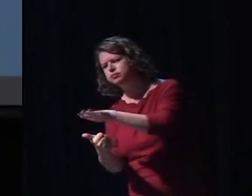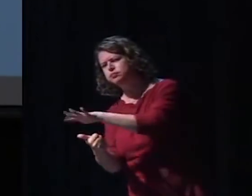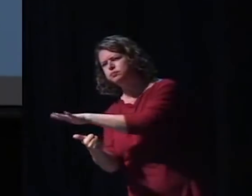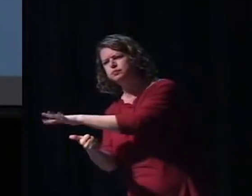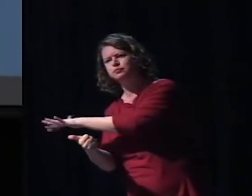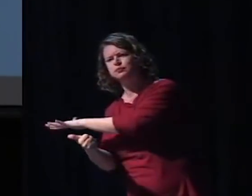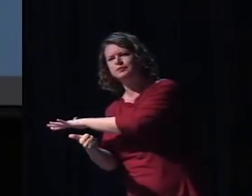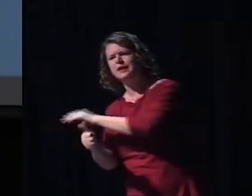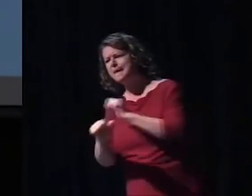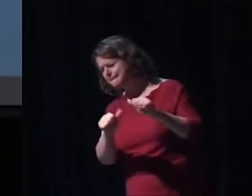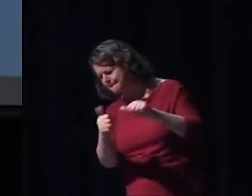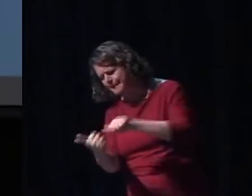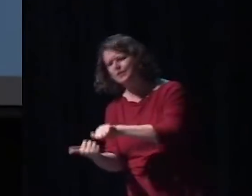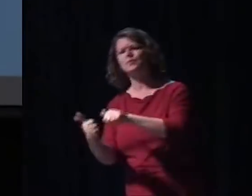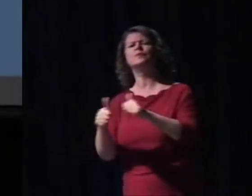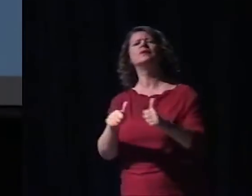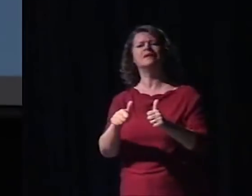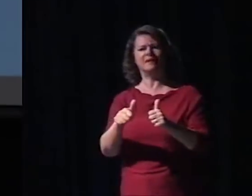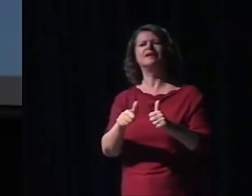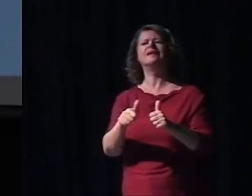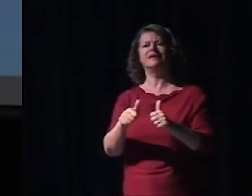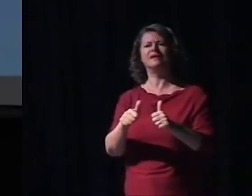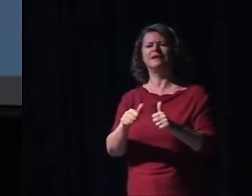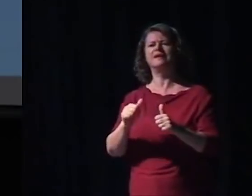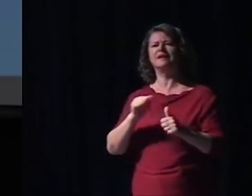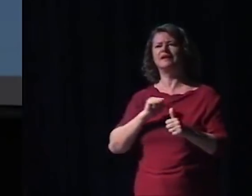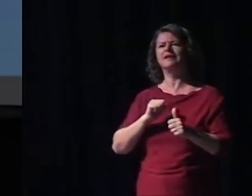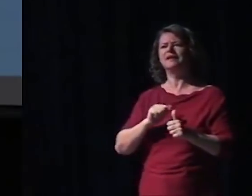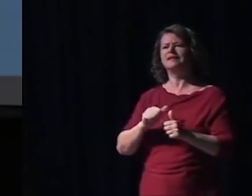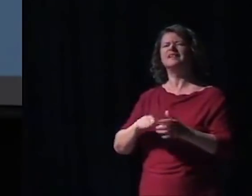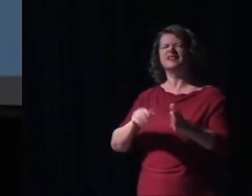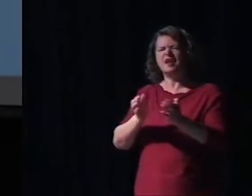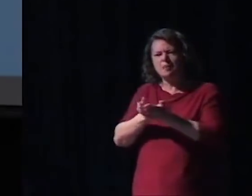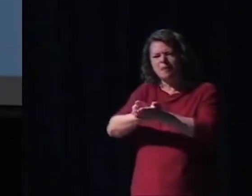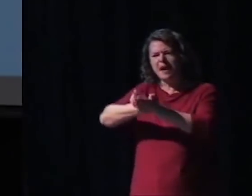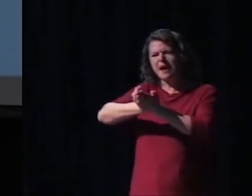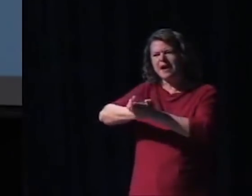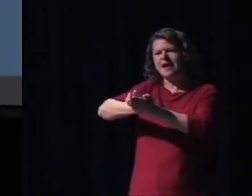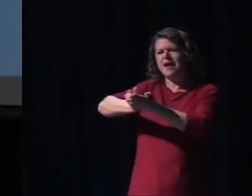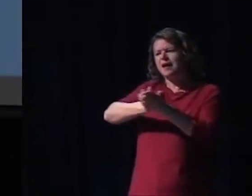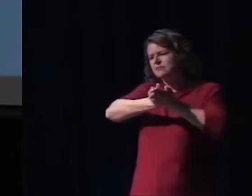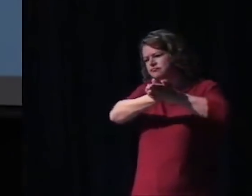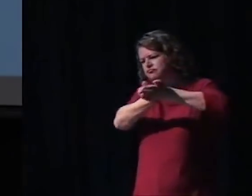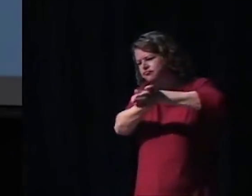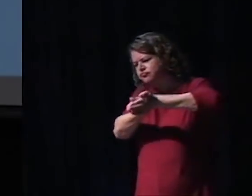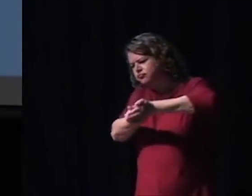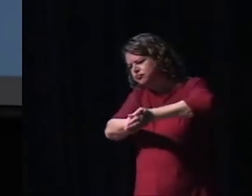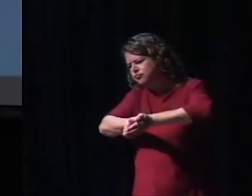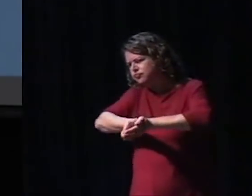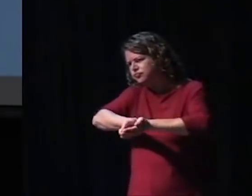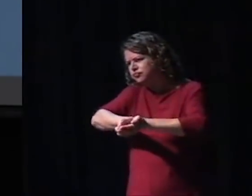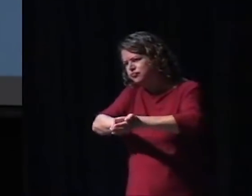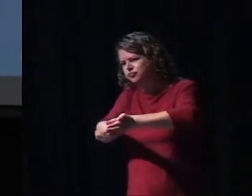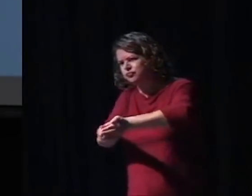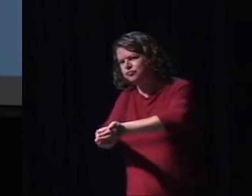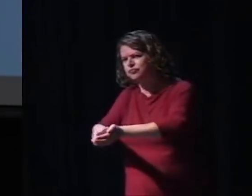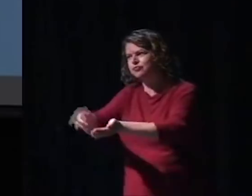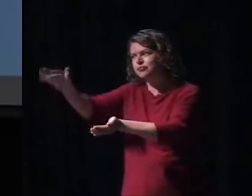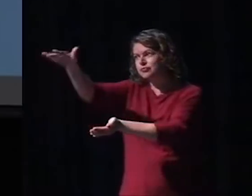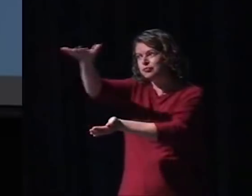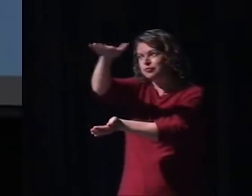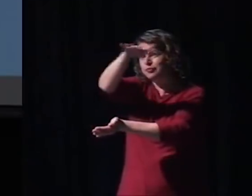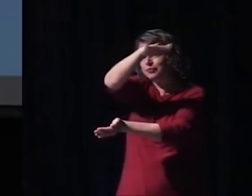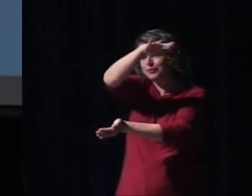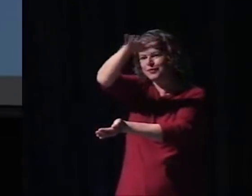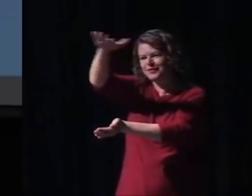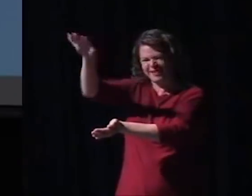de um submarino que chama batiscafo. Então você abaixa, ele submerge ele dentro da água e você ele